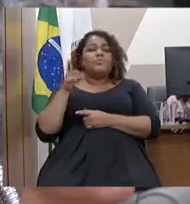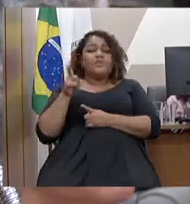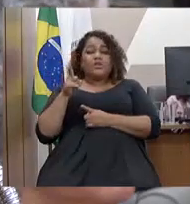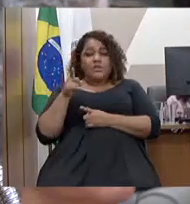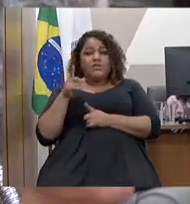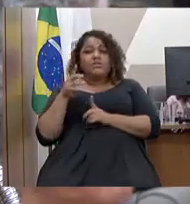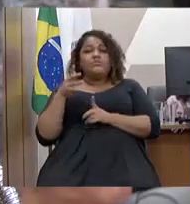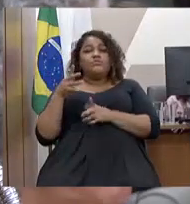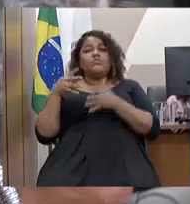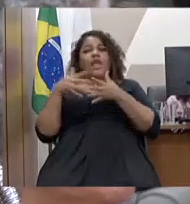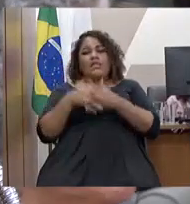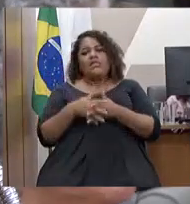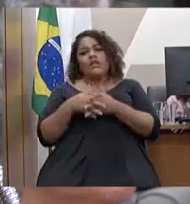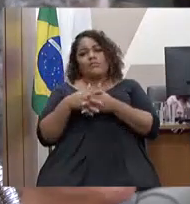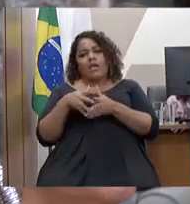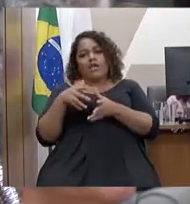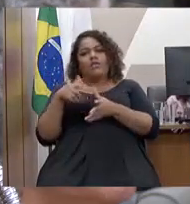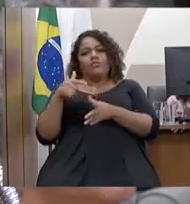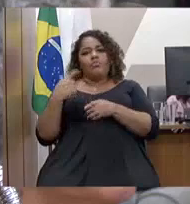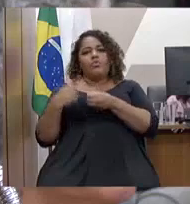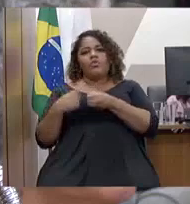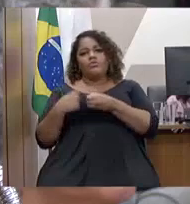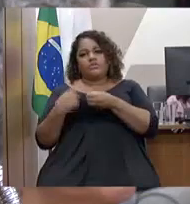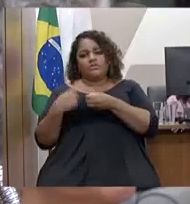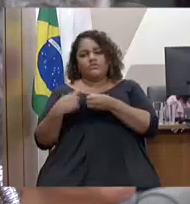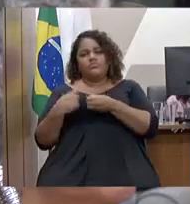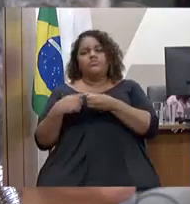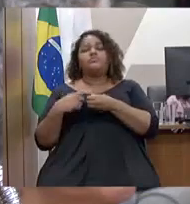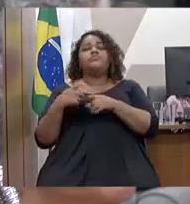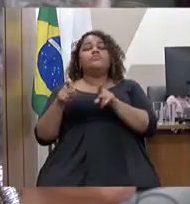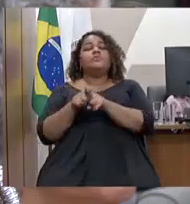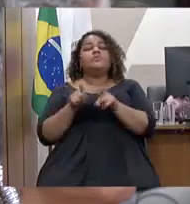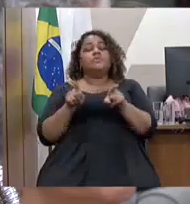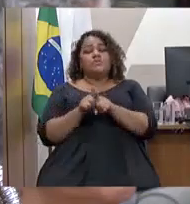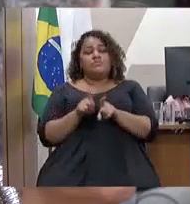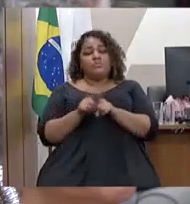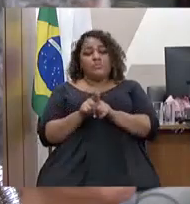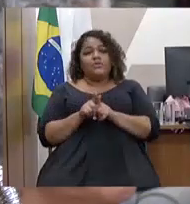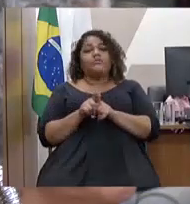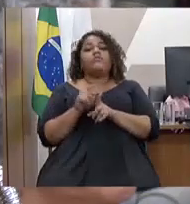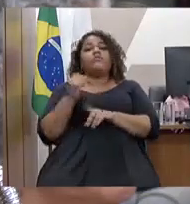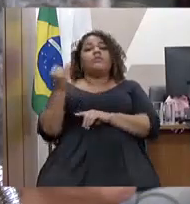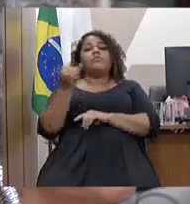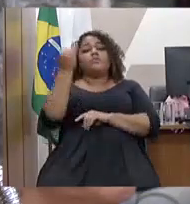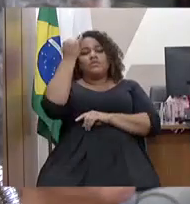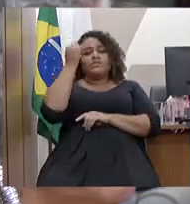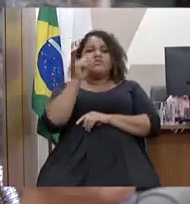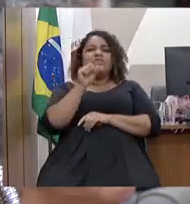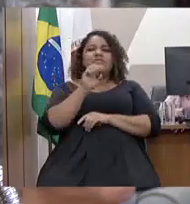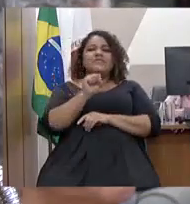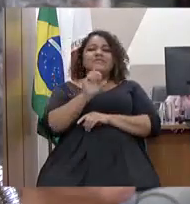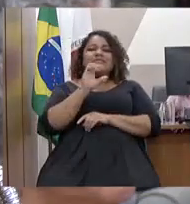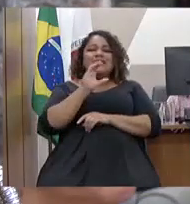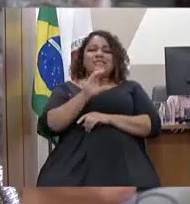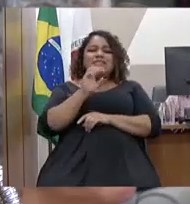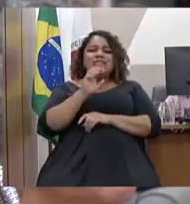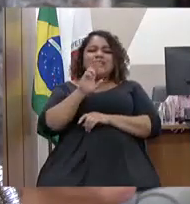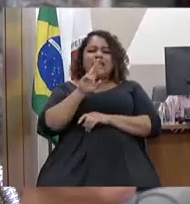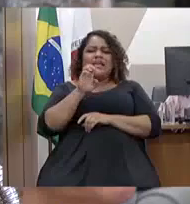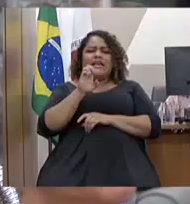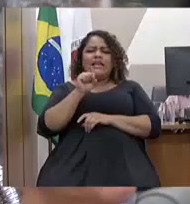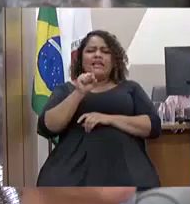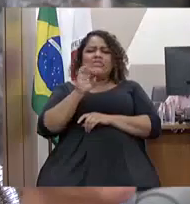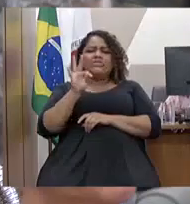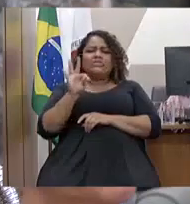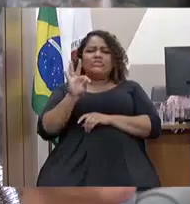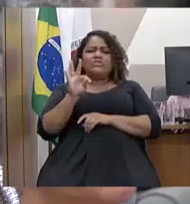serviço dentro do município E além disso pontuar também a importância do cerest e com a dificuldade que a gente